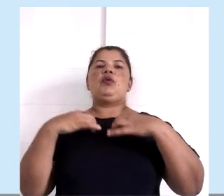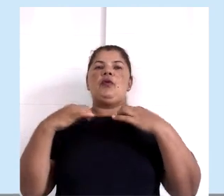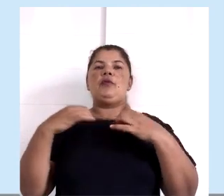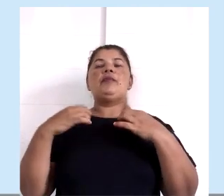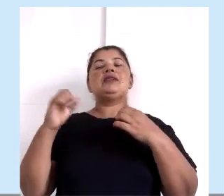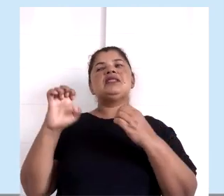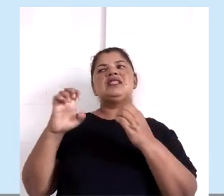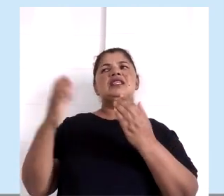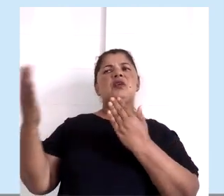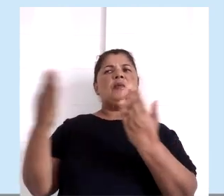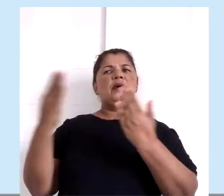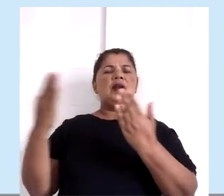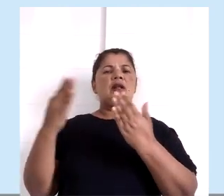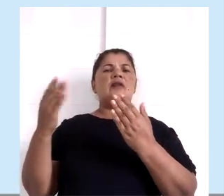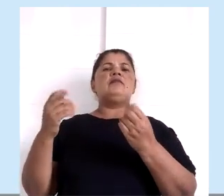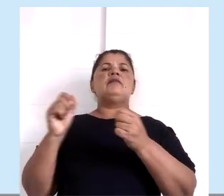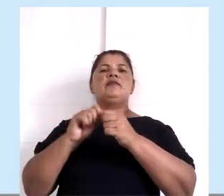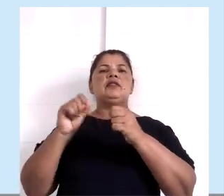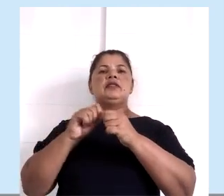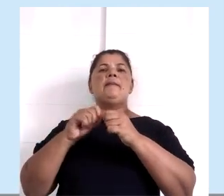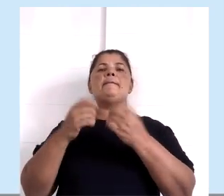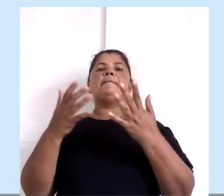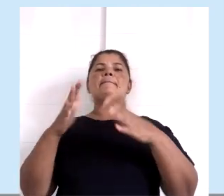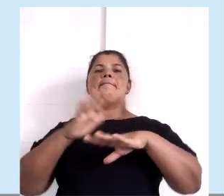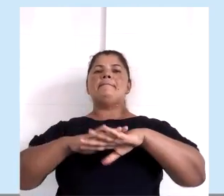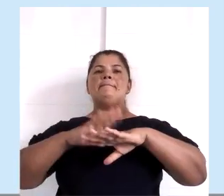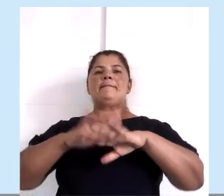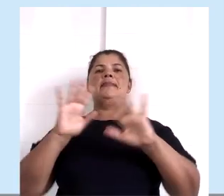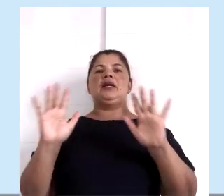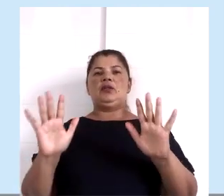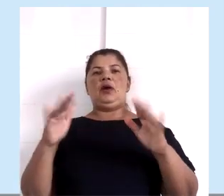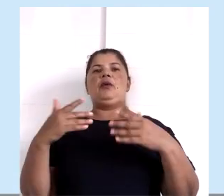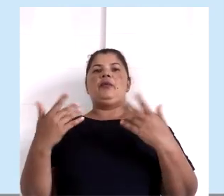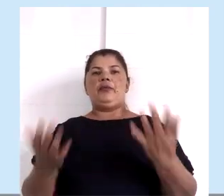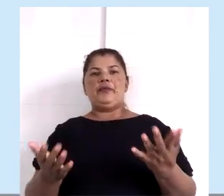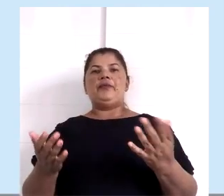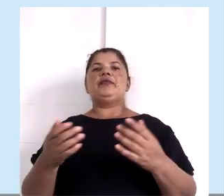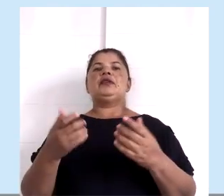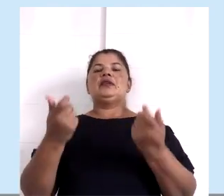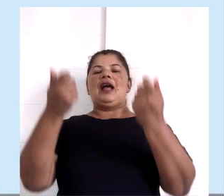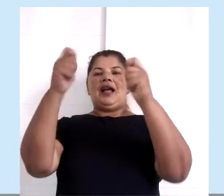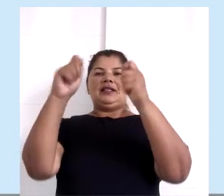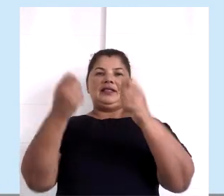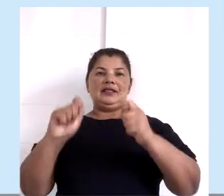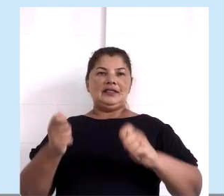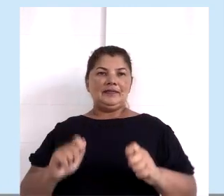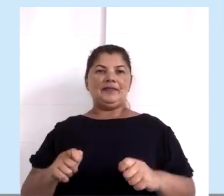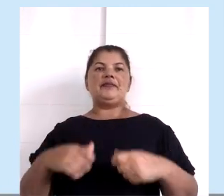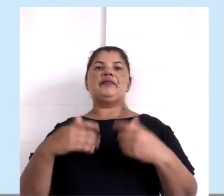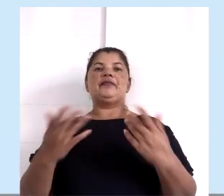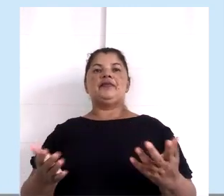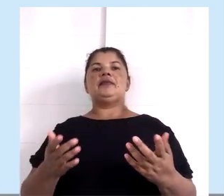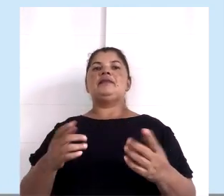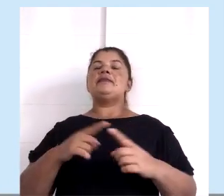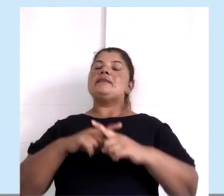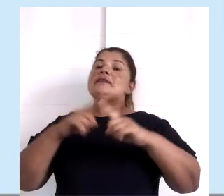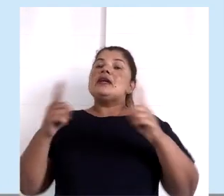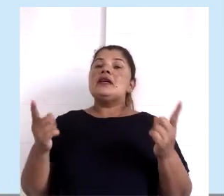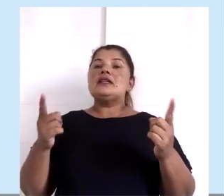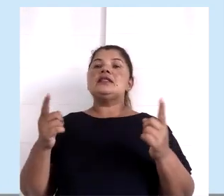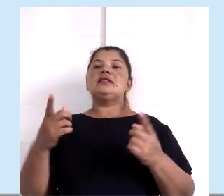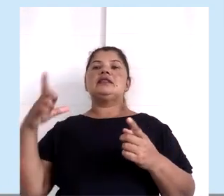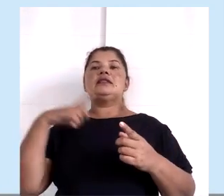se comparado a uma produção caseira, uma produção manual, uma produção aí que a gente vai falar de artesanal, tá? Mas depois da